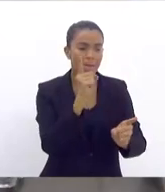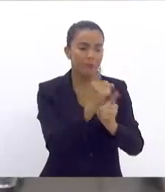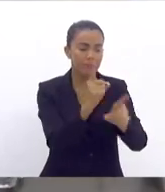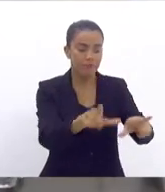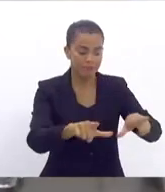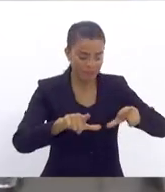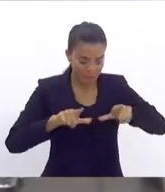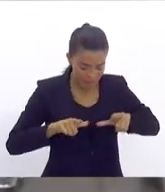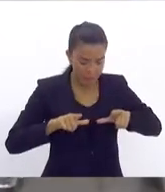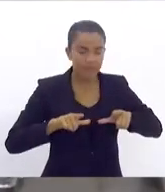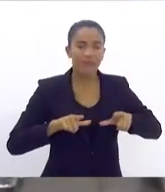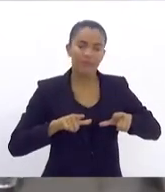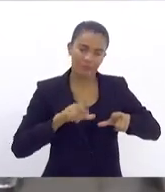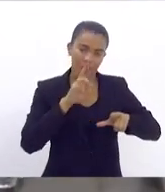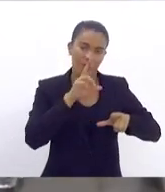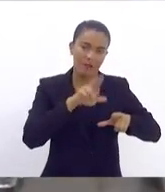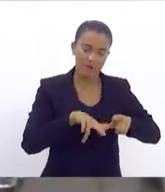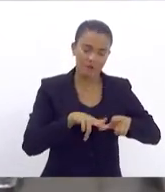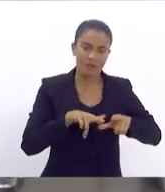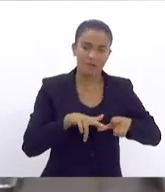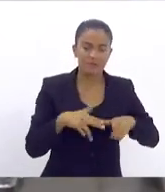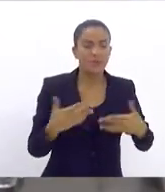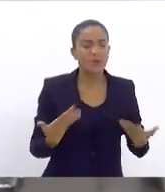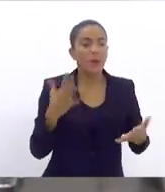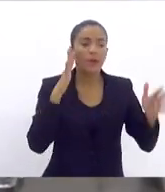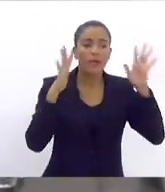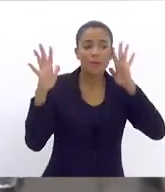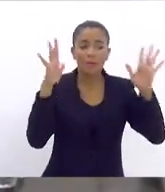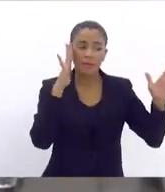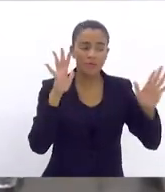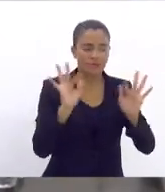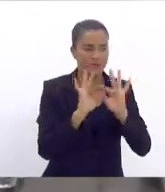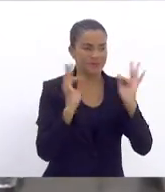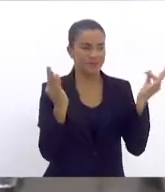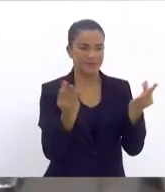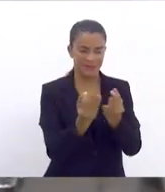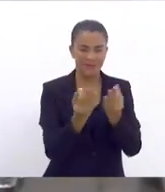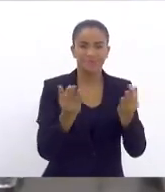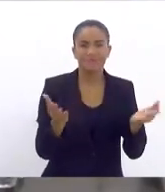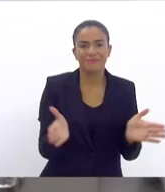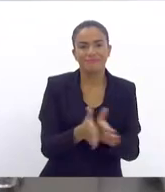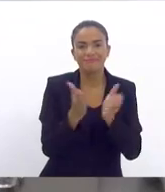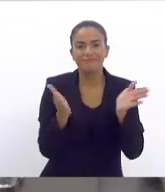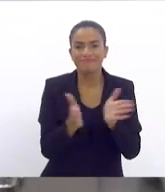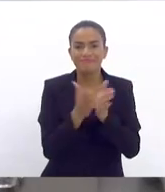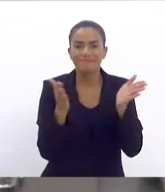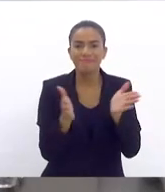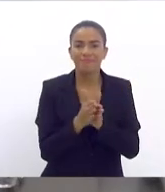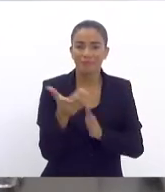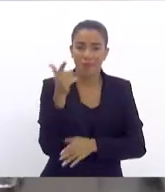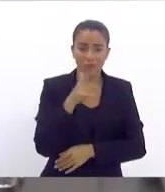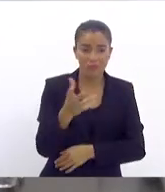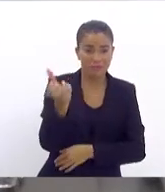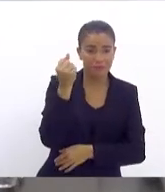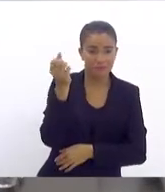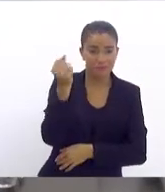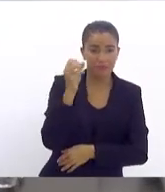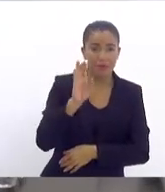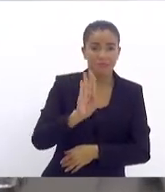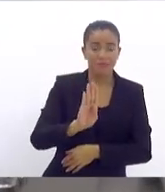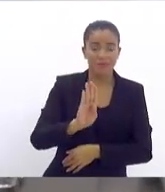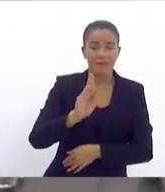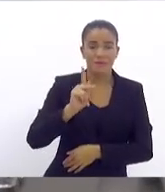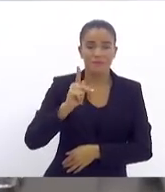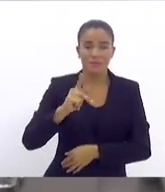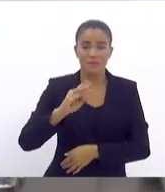resultado. Então, vamos imaginar que essa família empobrecida, para ter acesso, por exemplo, ao BPC, né, que ela